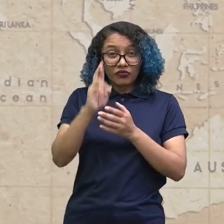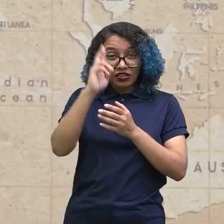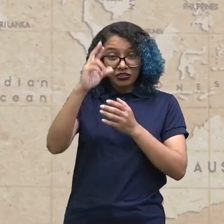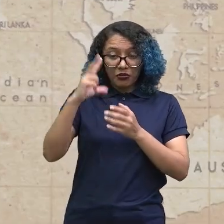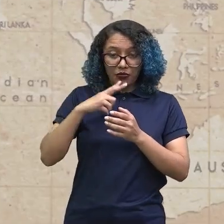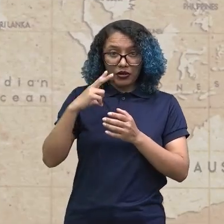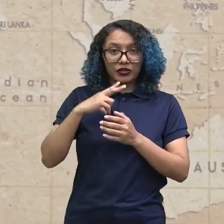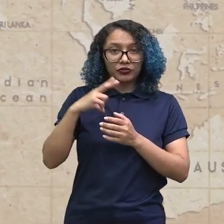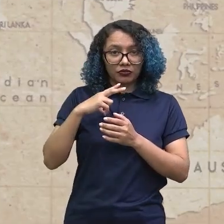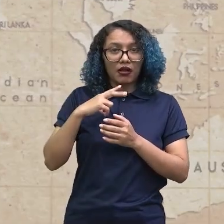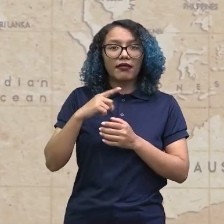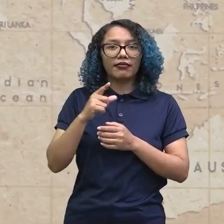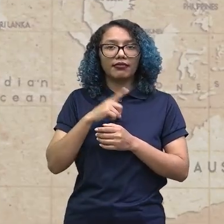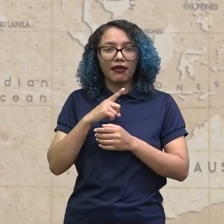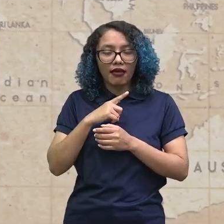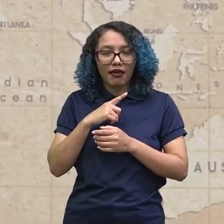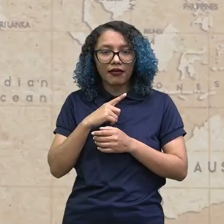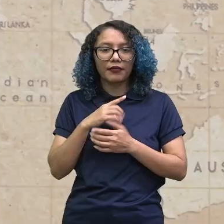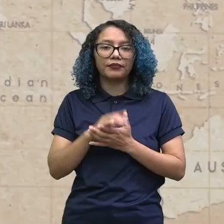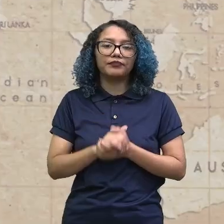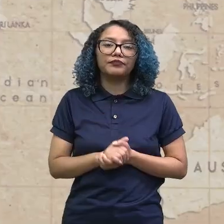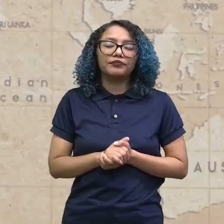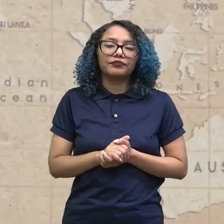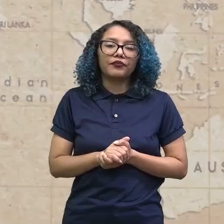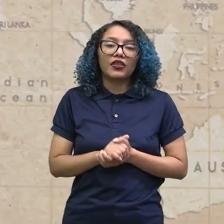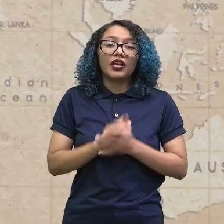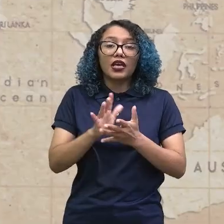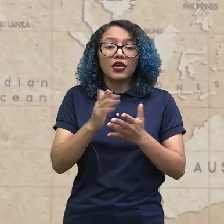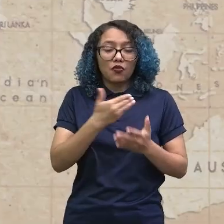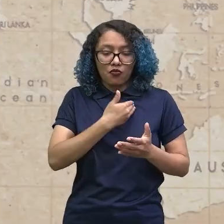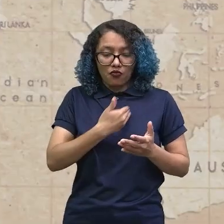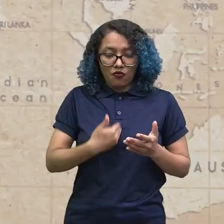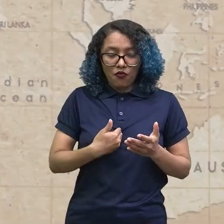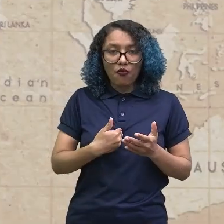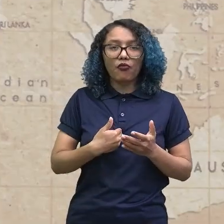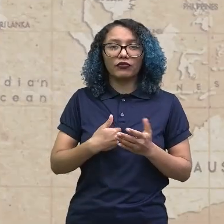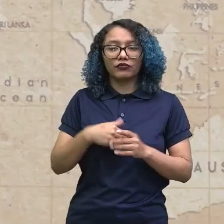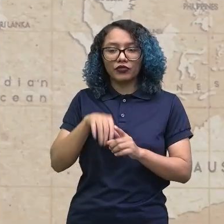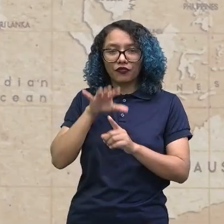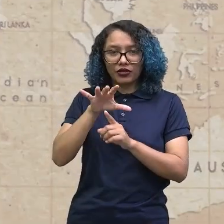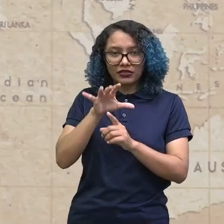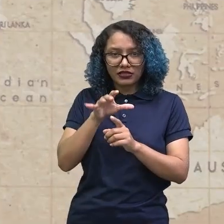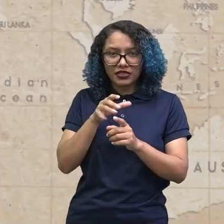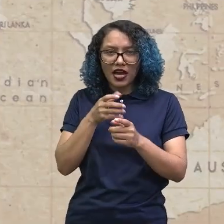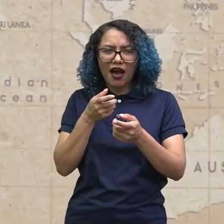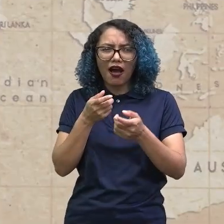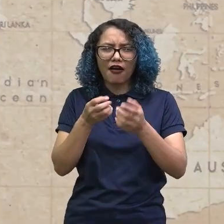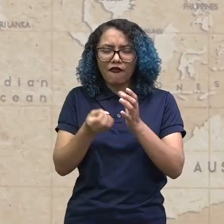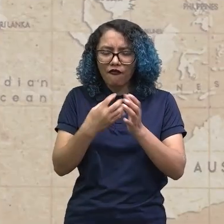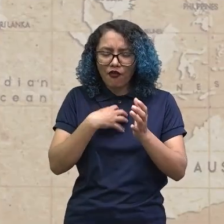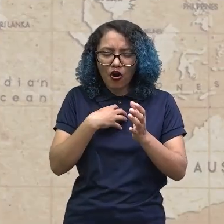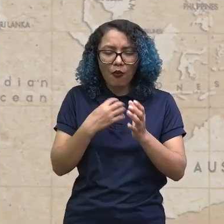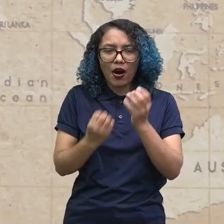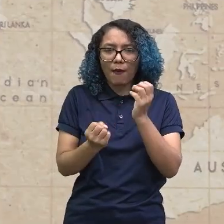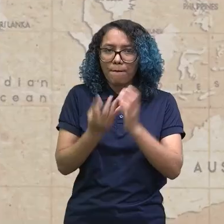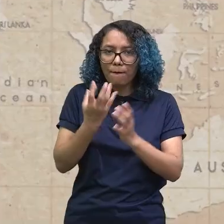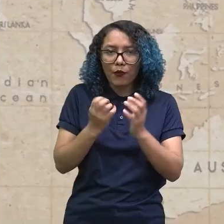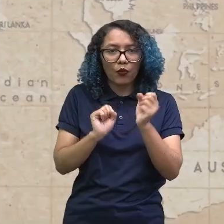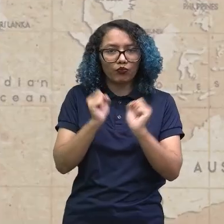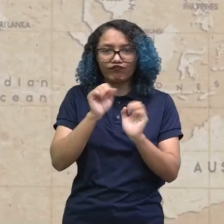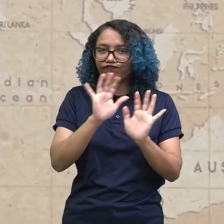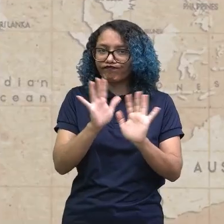uma pouca intervenção do Estado quanto às questões dos meios de produção. Até porque esses meios de produção